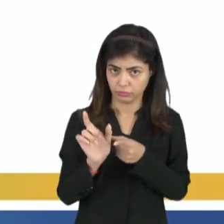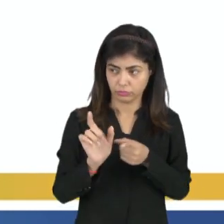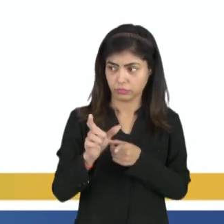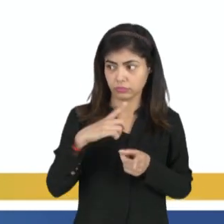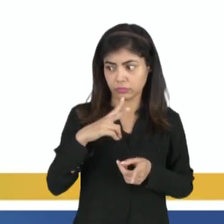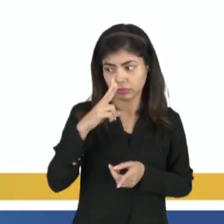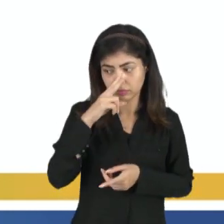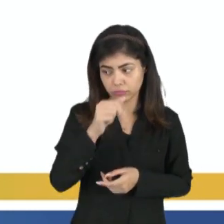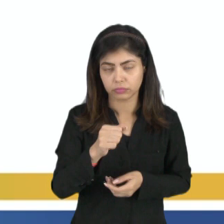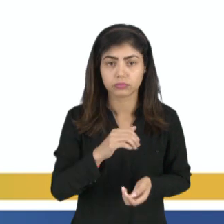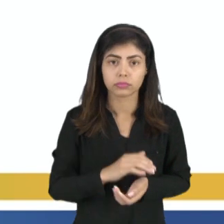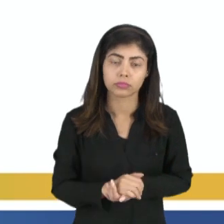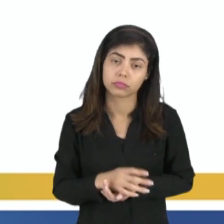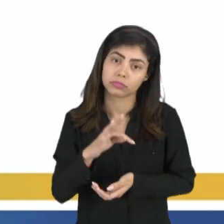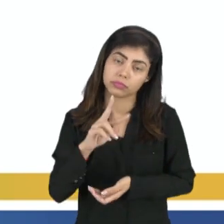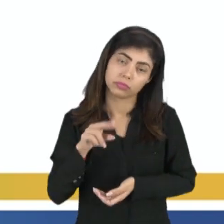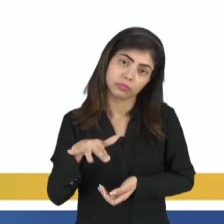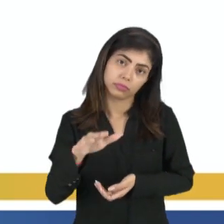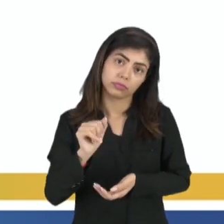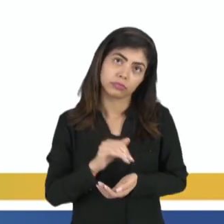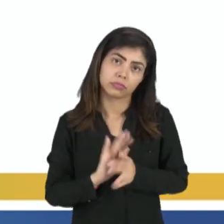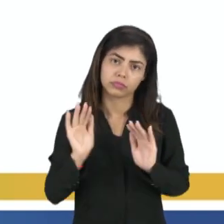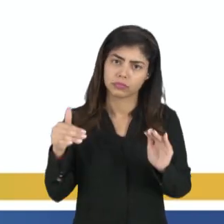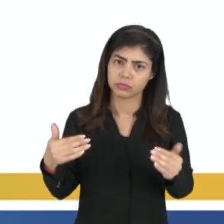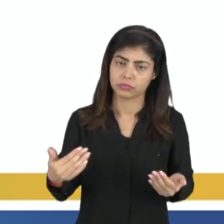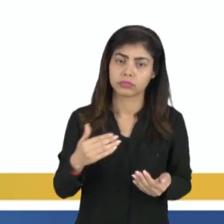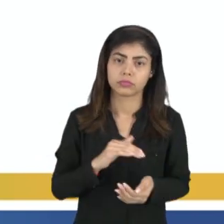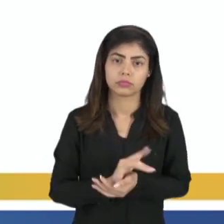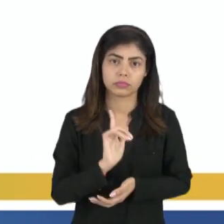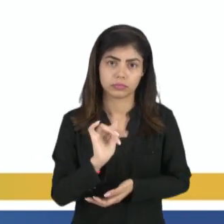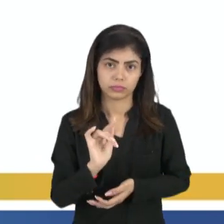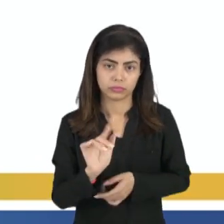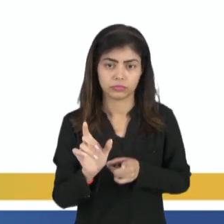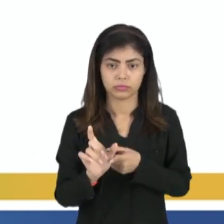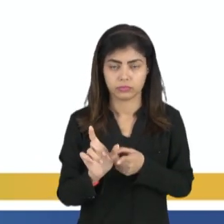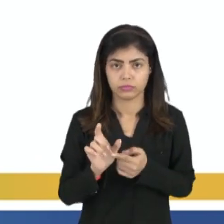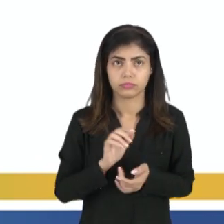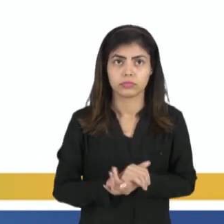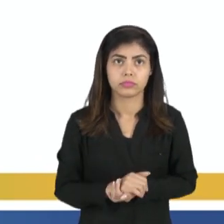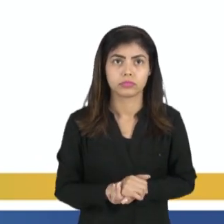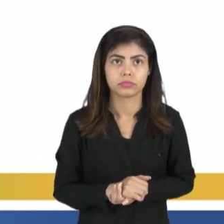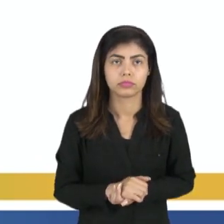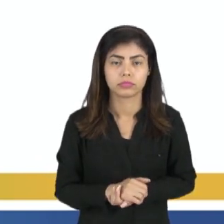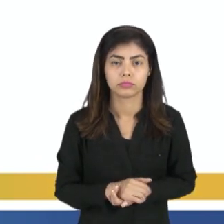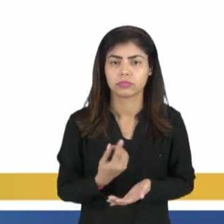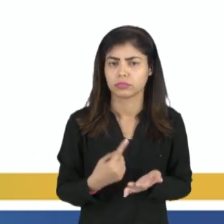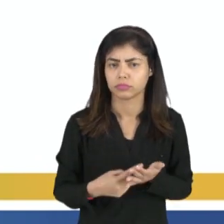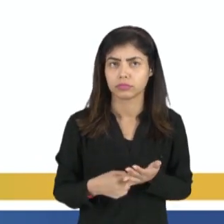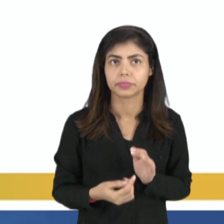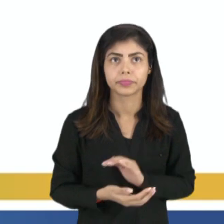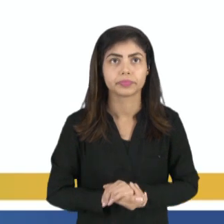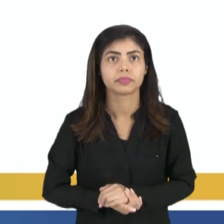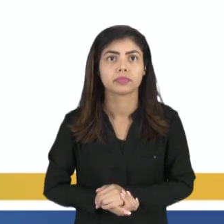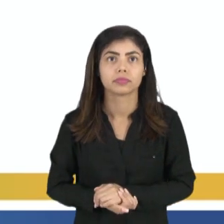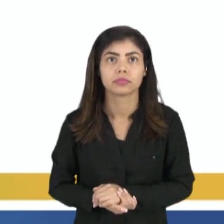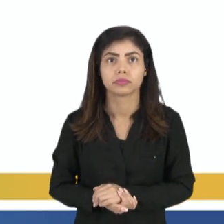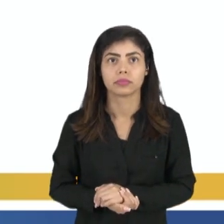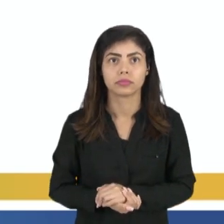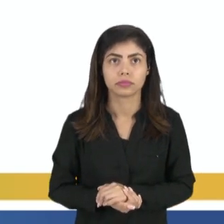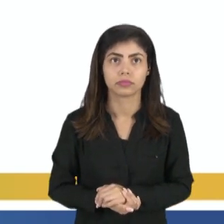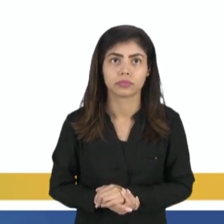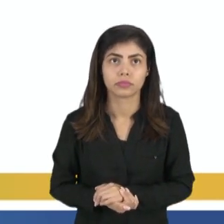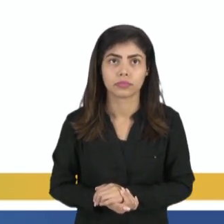vamos ter a sílaba tônica nós já vimos Qual é a sílaba tônica desta palavra mas vamos confirmar Observe